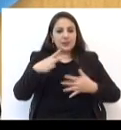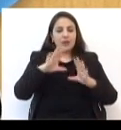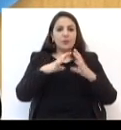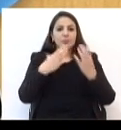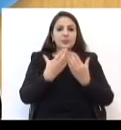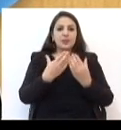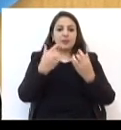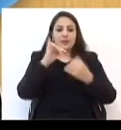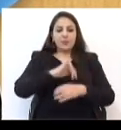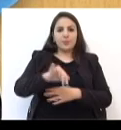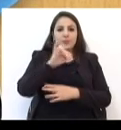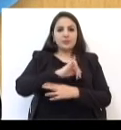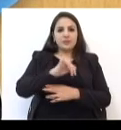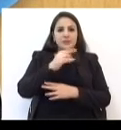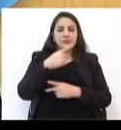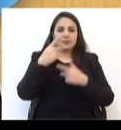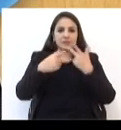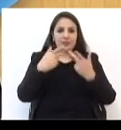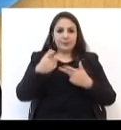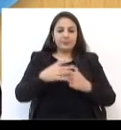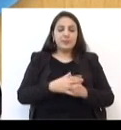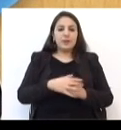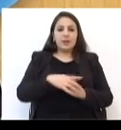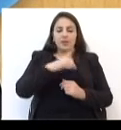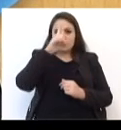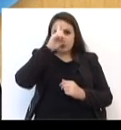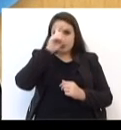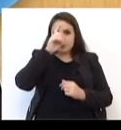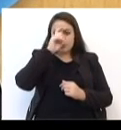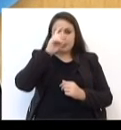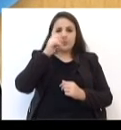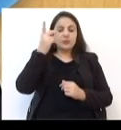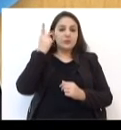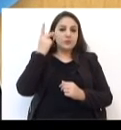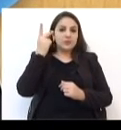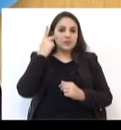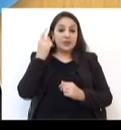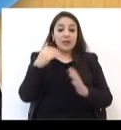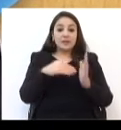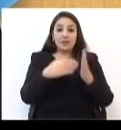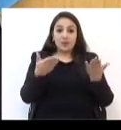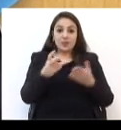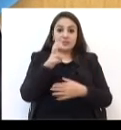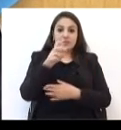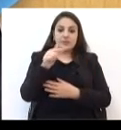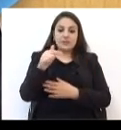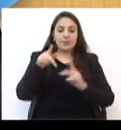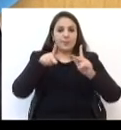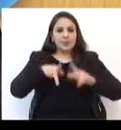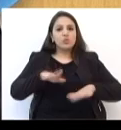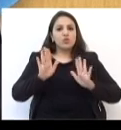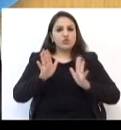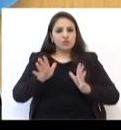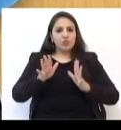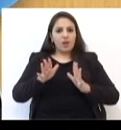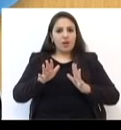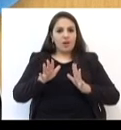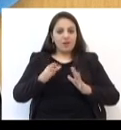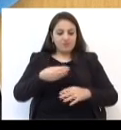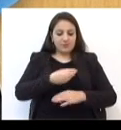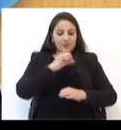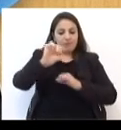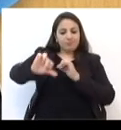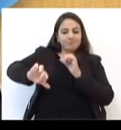sobre a importância deste gesto. No Hospital São Vicente de Paulo, até agora, 57 pessoas tiveram suas